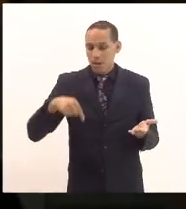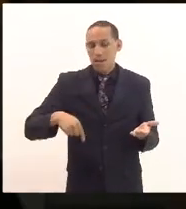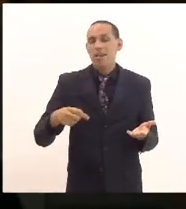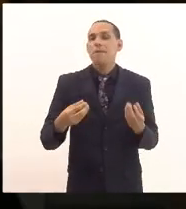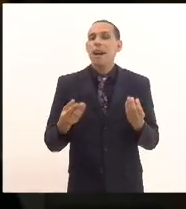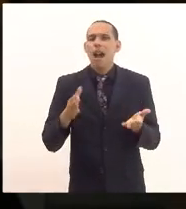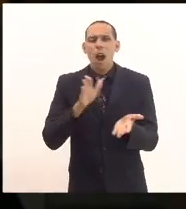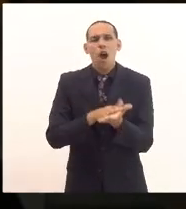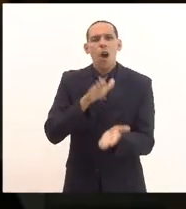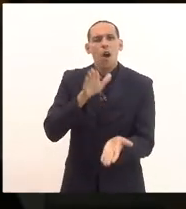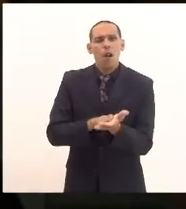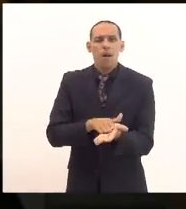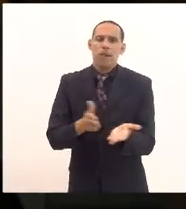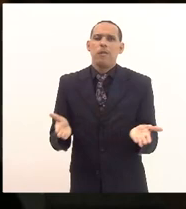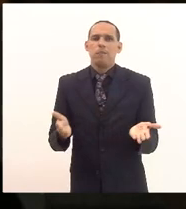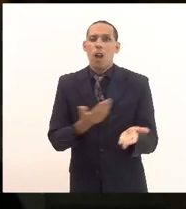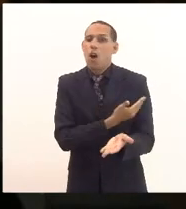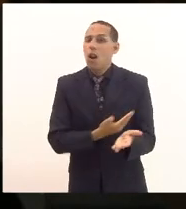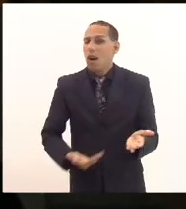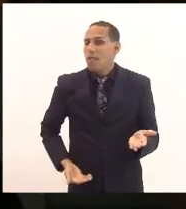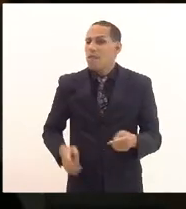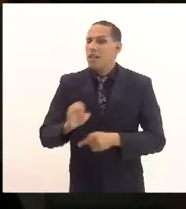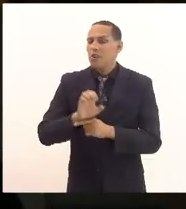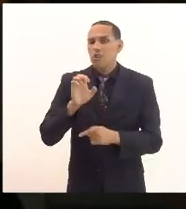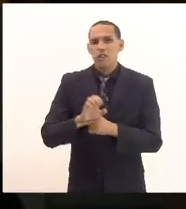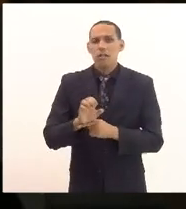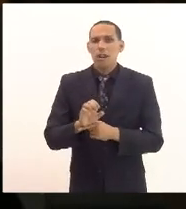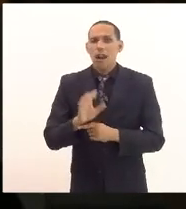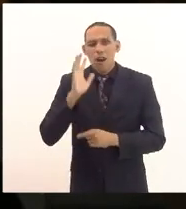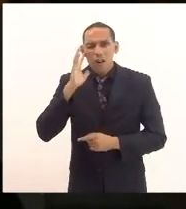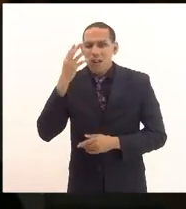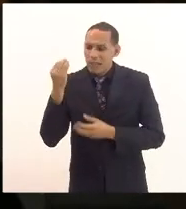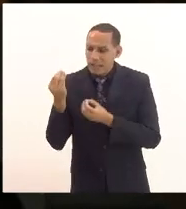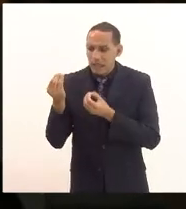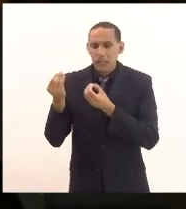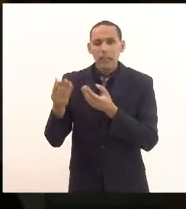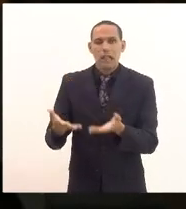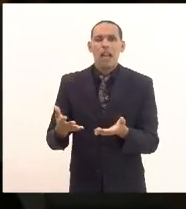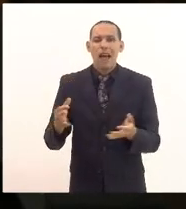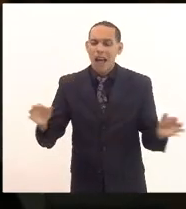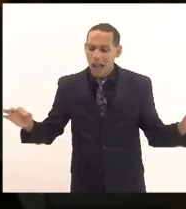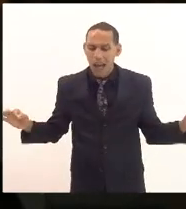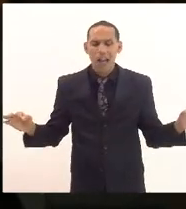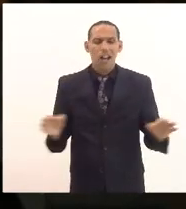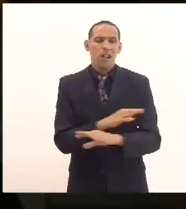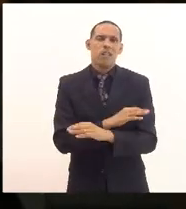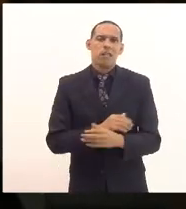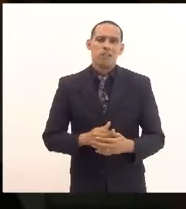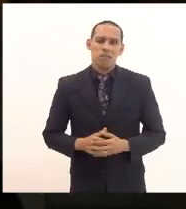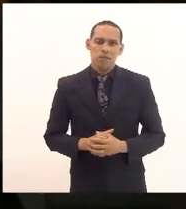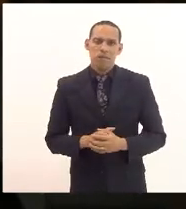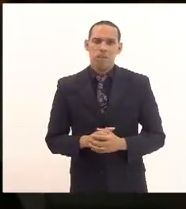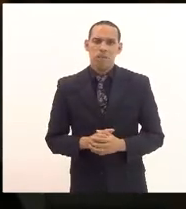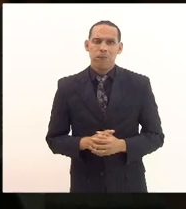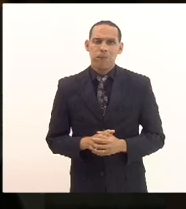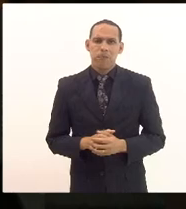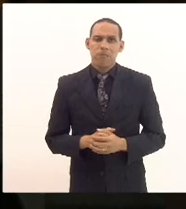cobrando que o governo do Estado dê solução e finalize